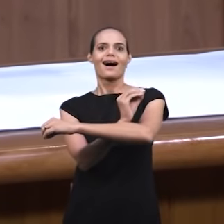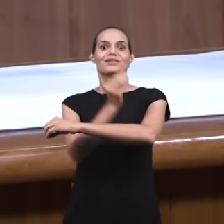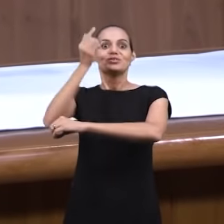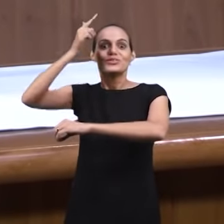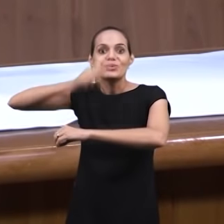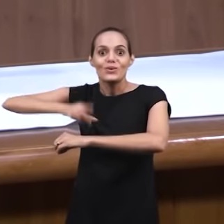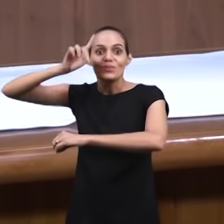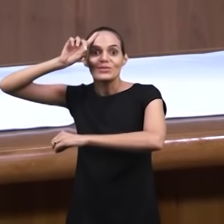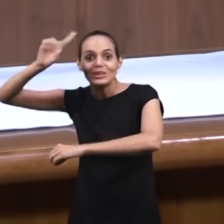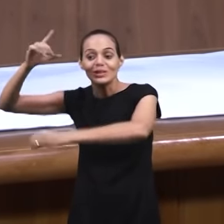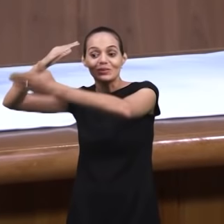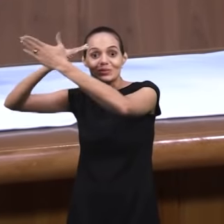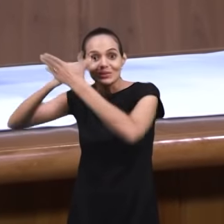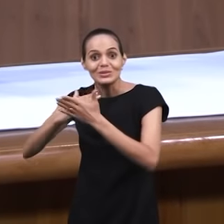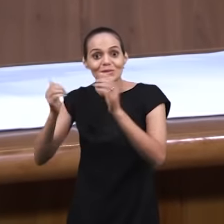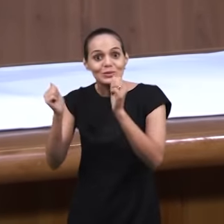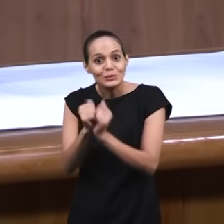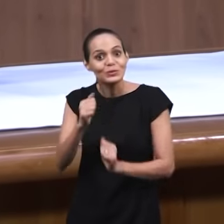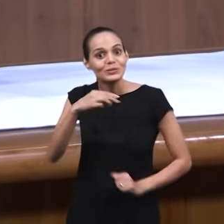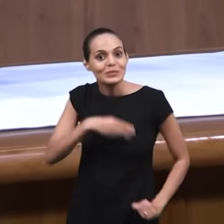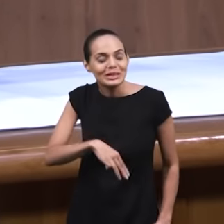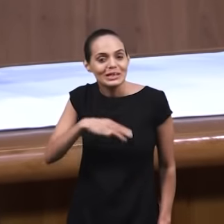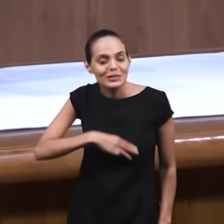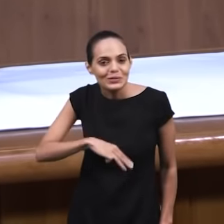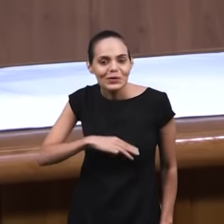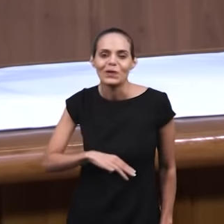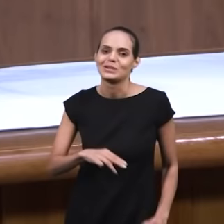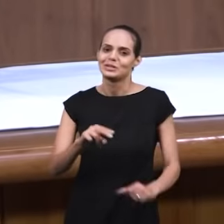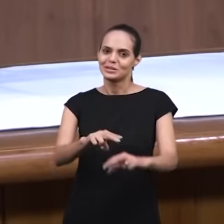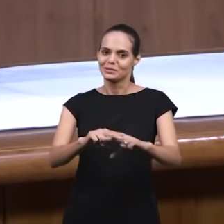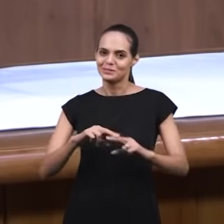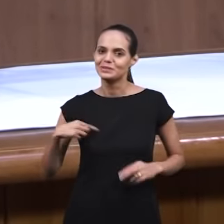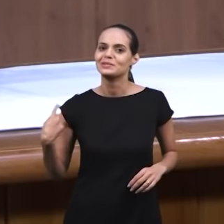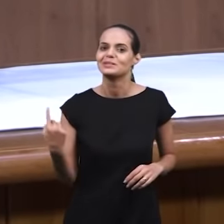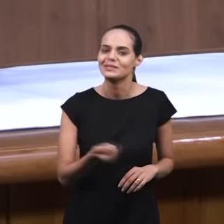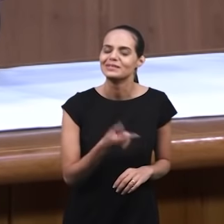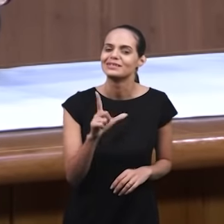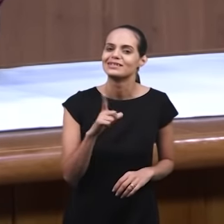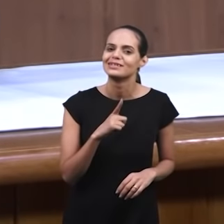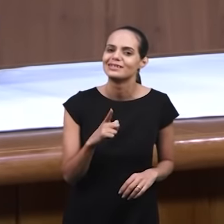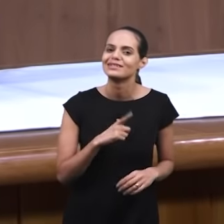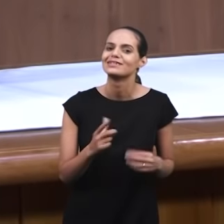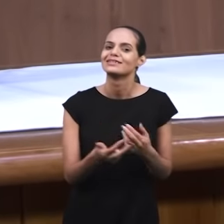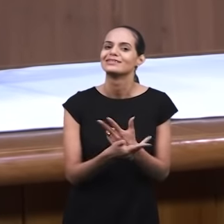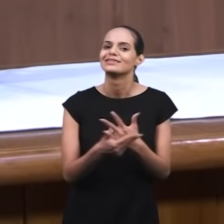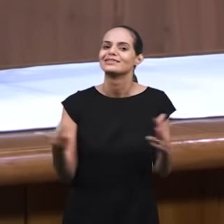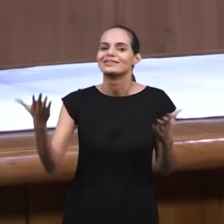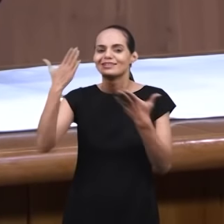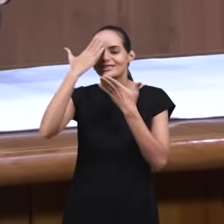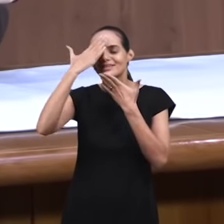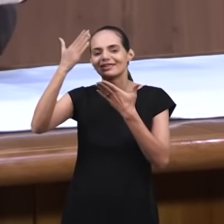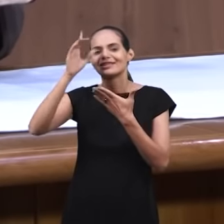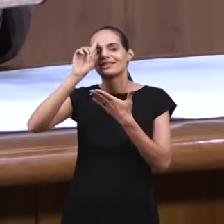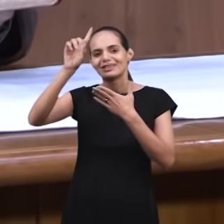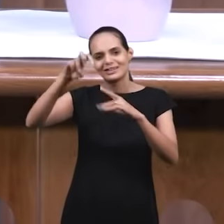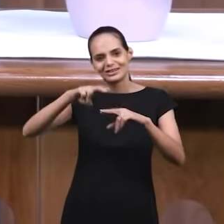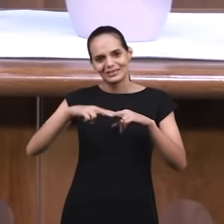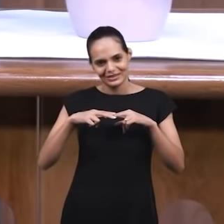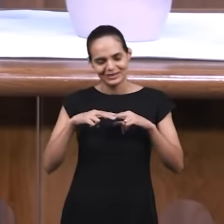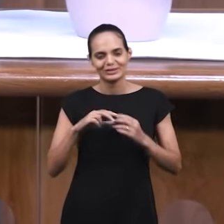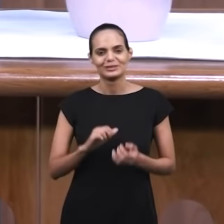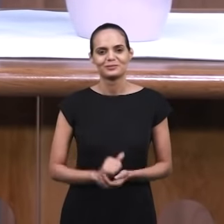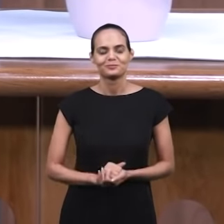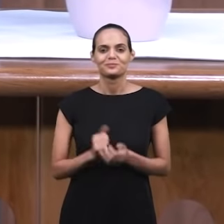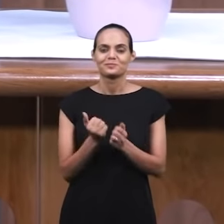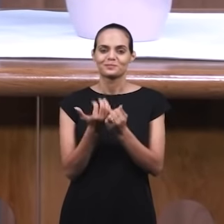suas misericórdias, e nós temos muito motivo para louvar a Deus por causa disso. Glória a Deus!